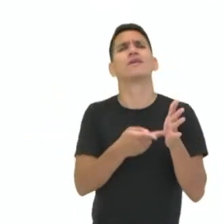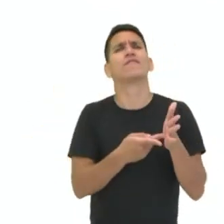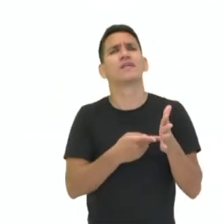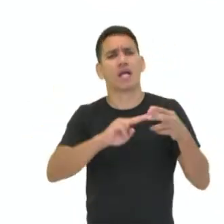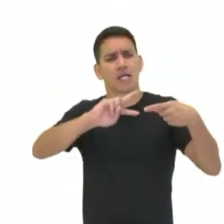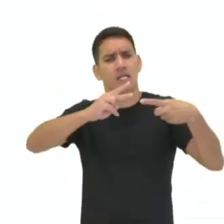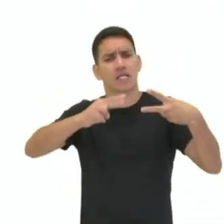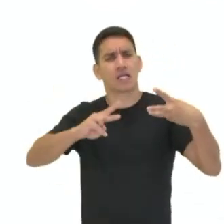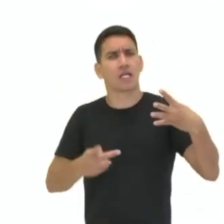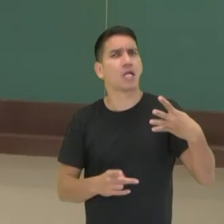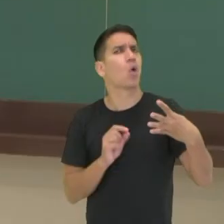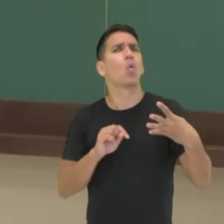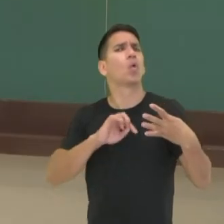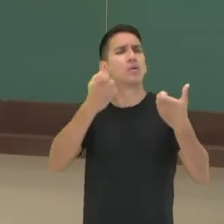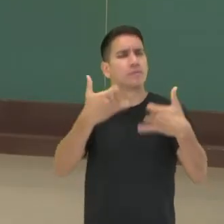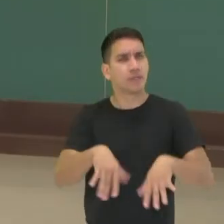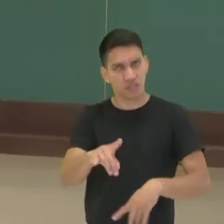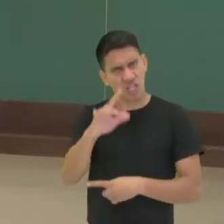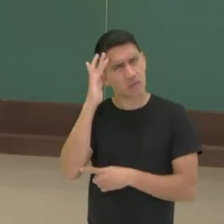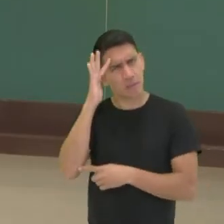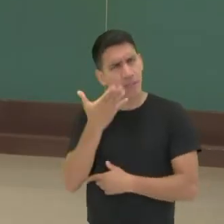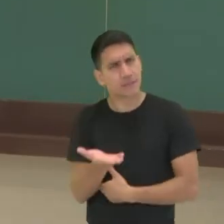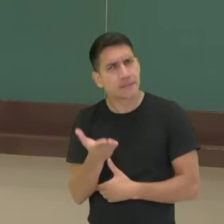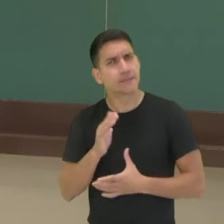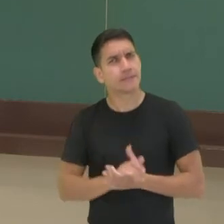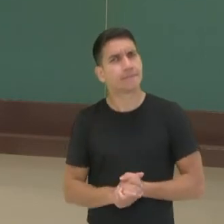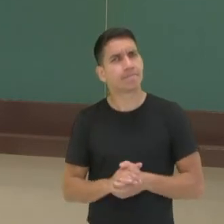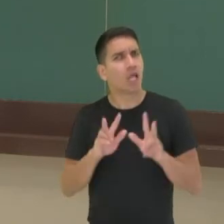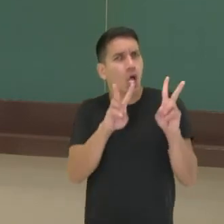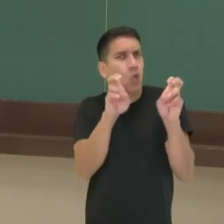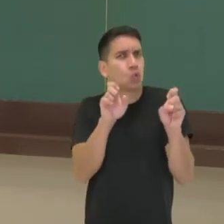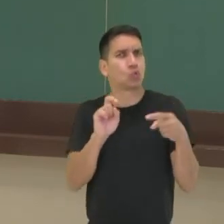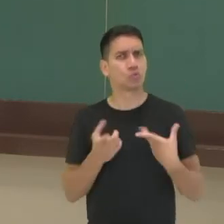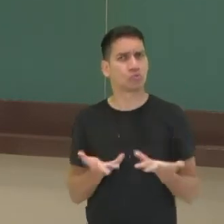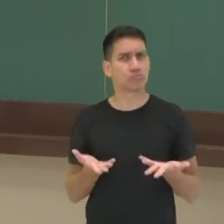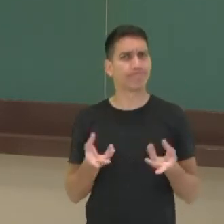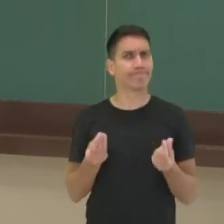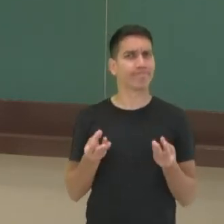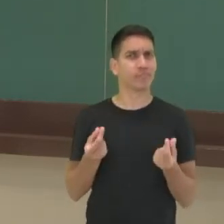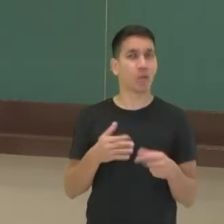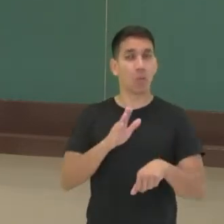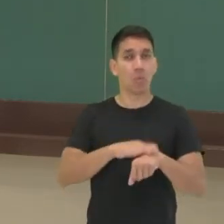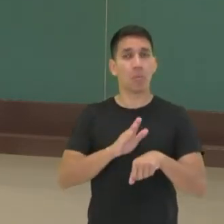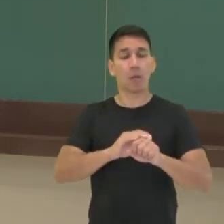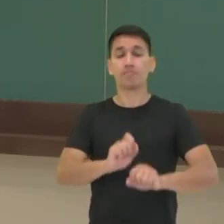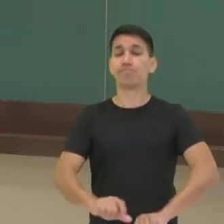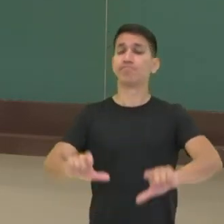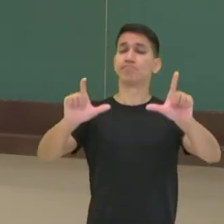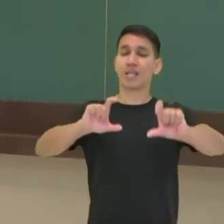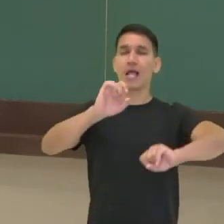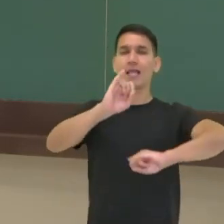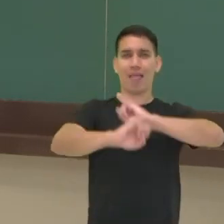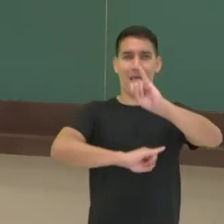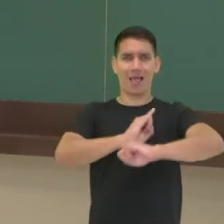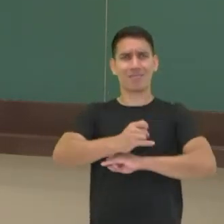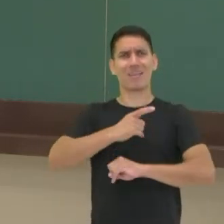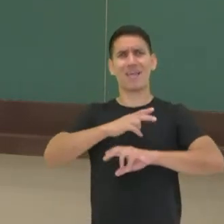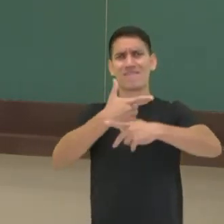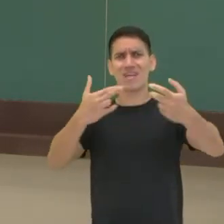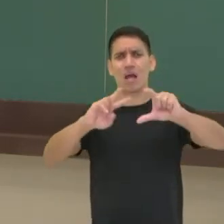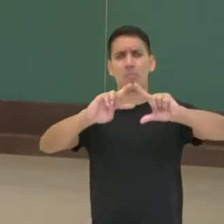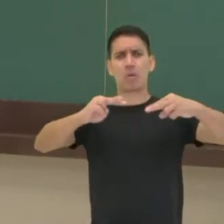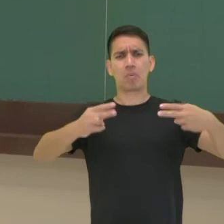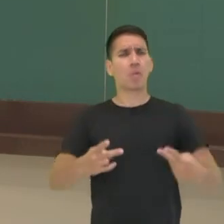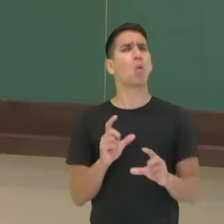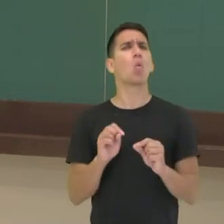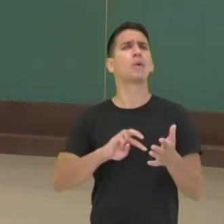indicar que se trata de um? Já parou para pensar nisso? Olha, quando você está navegando na internet, tem vários hiperlinks. O que será que